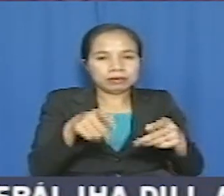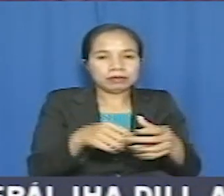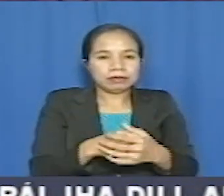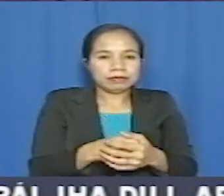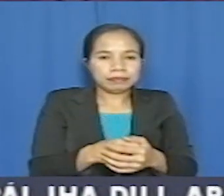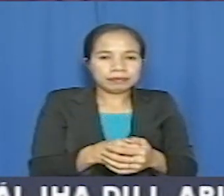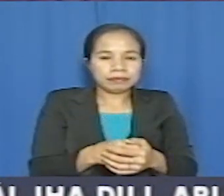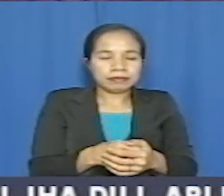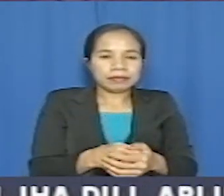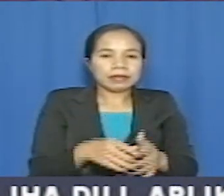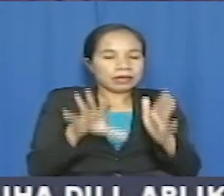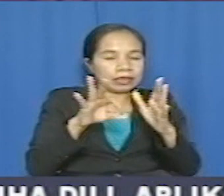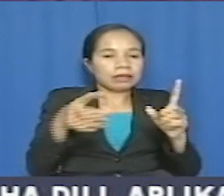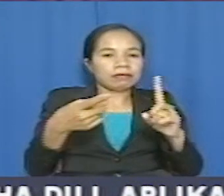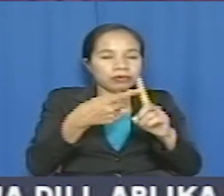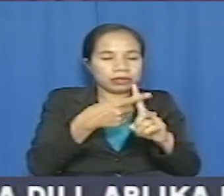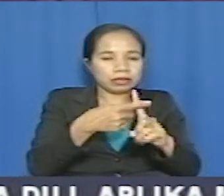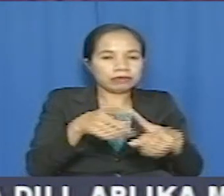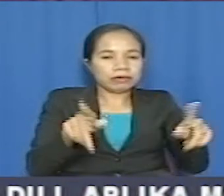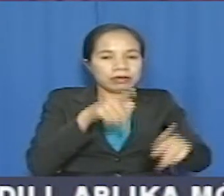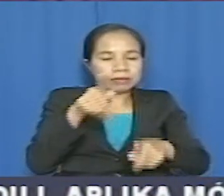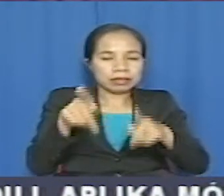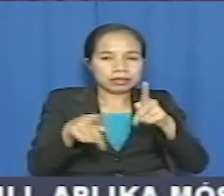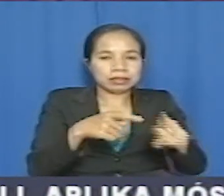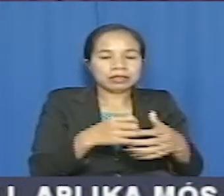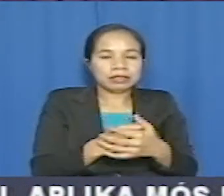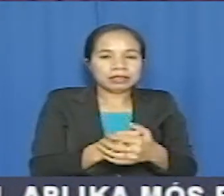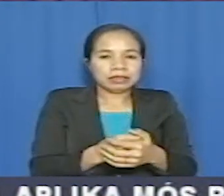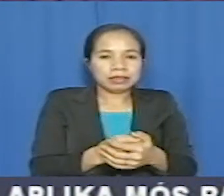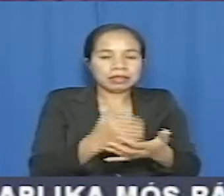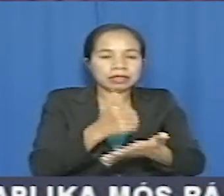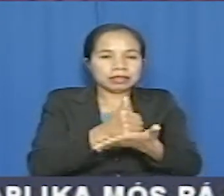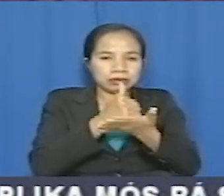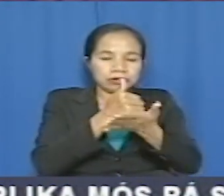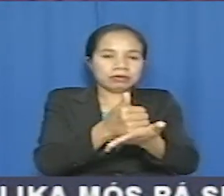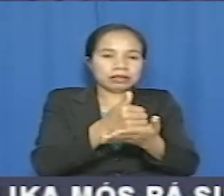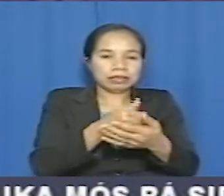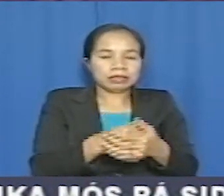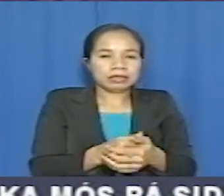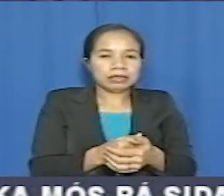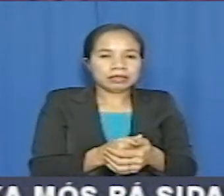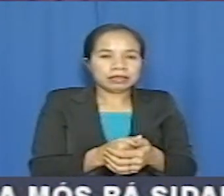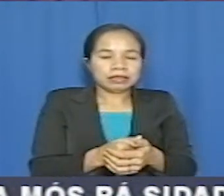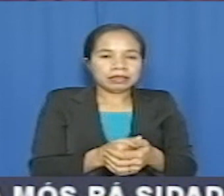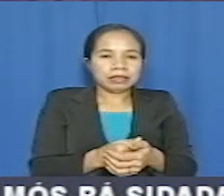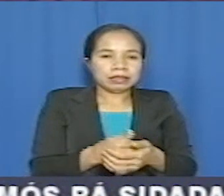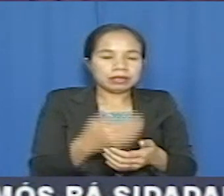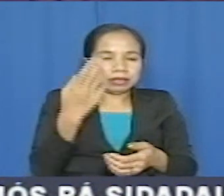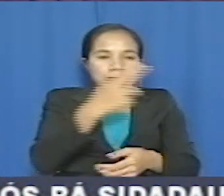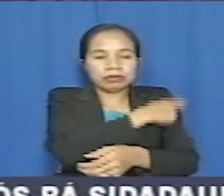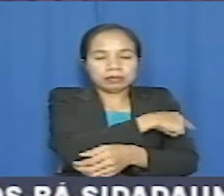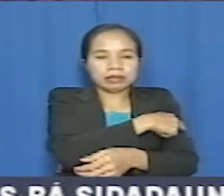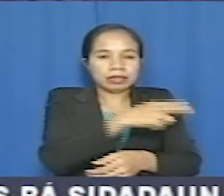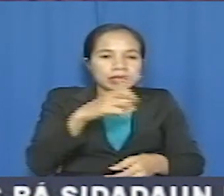se era mais é tão positivo e se era nem mais que tá falando tratamento e a lahane ho Veracruz